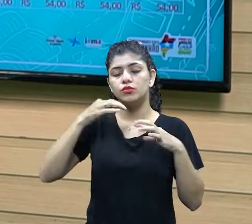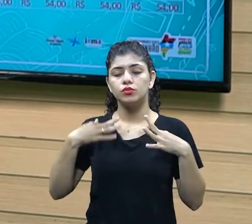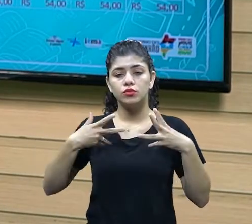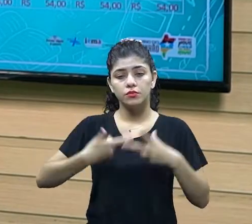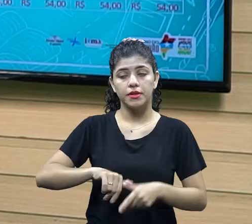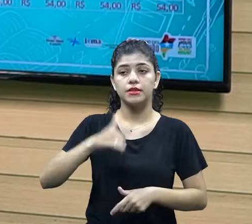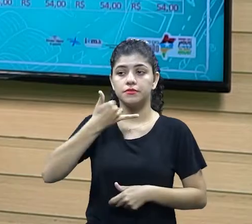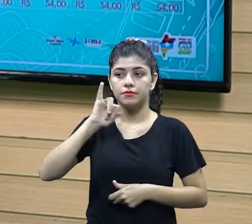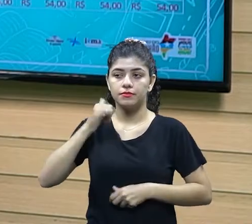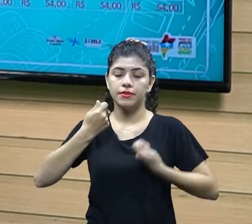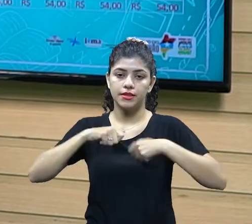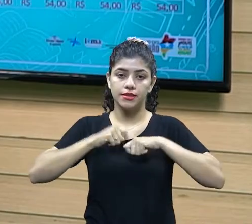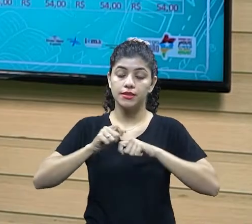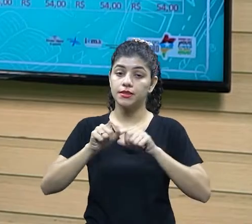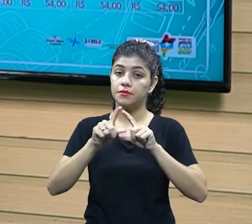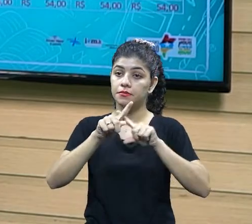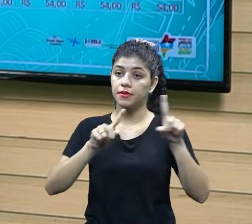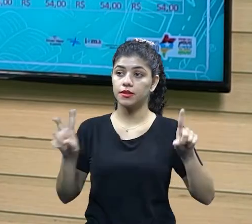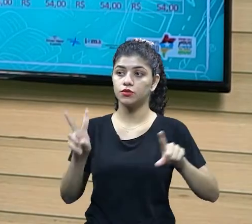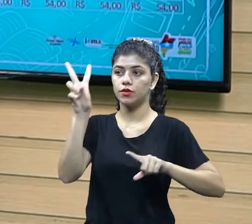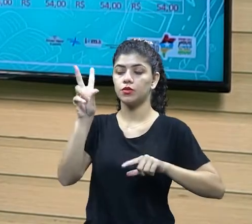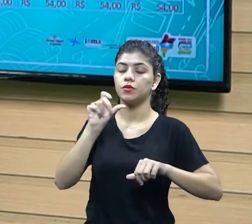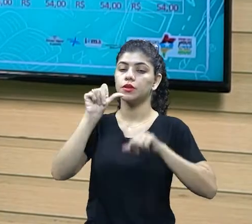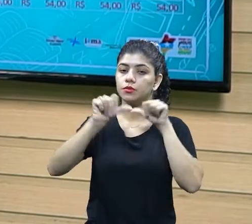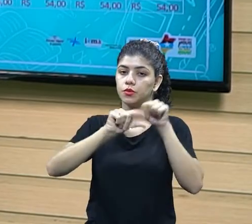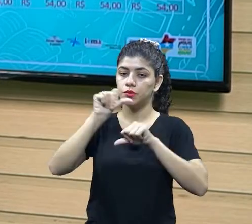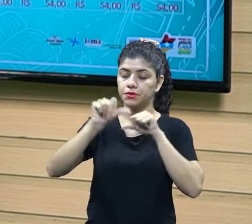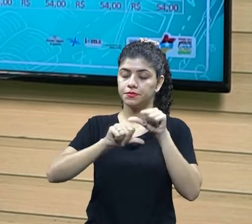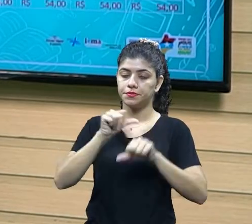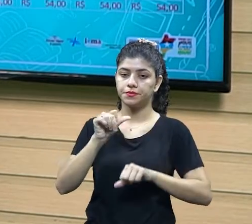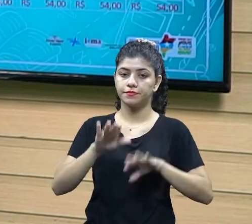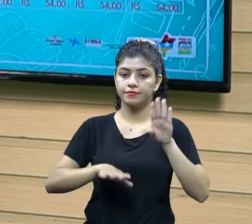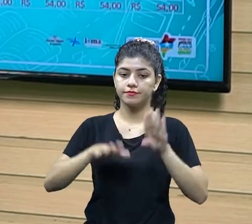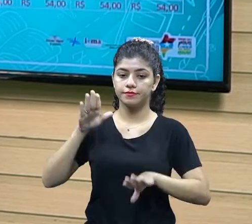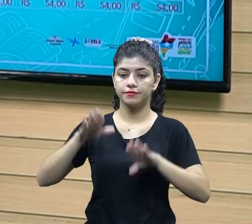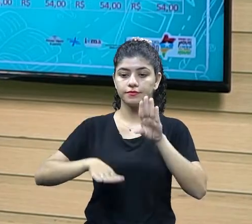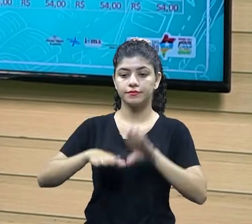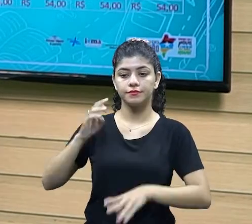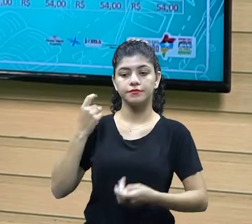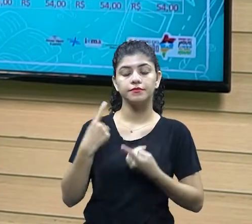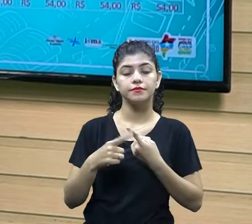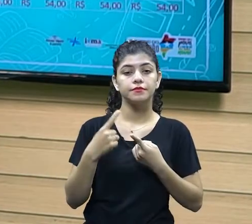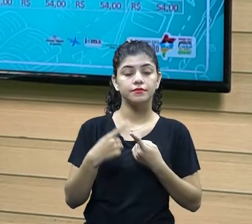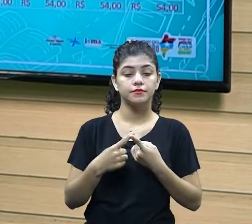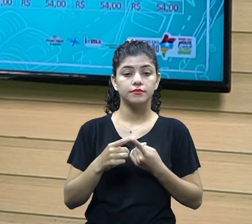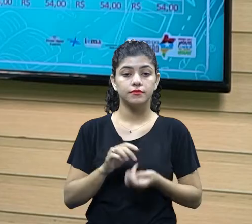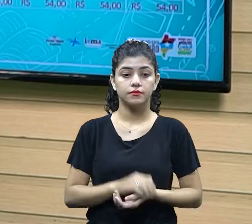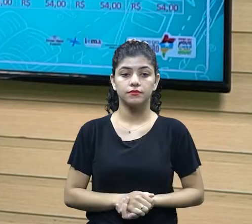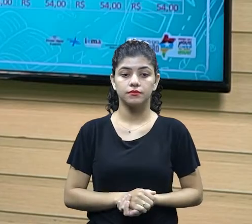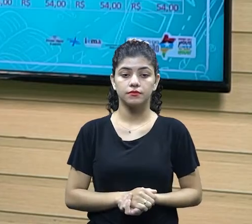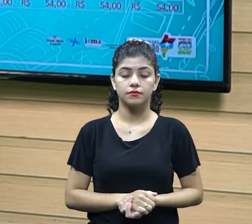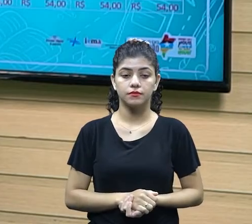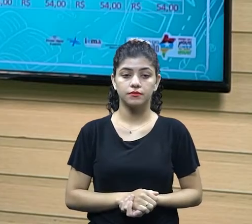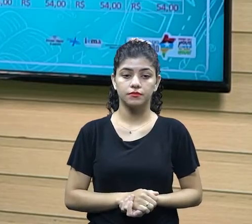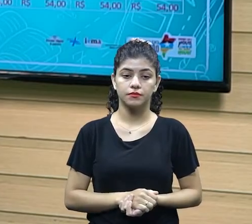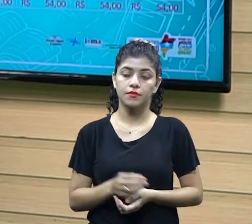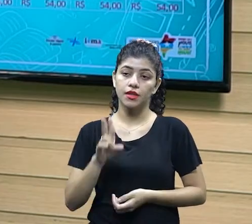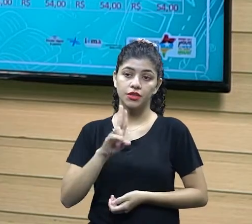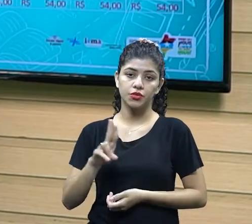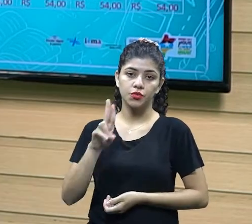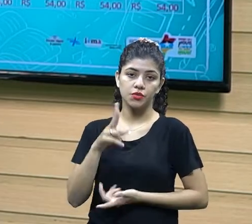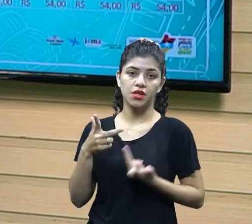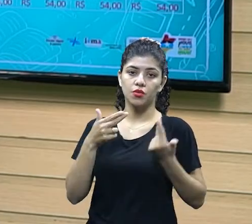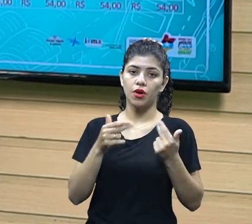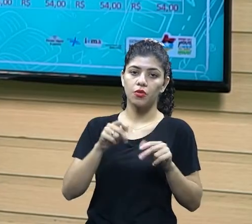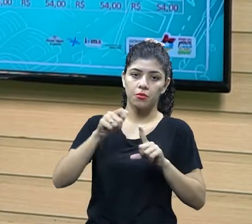de energia elétrica, mas o valor ele vai variar, certo? Por quê? Porque nem todo mês a gente consome o mesmo tanto